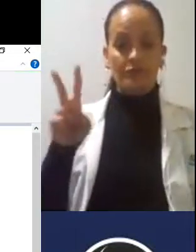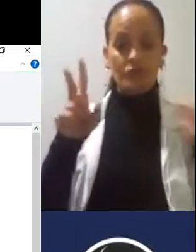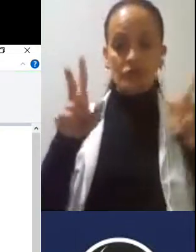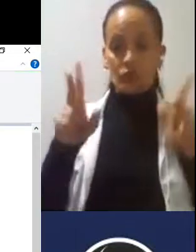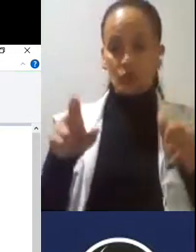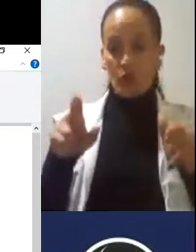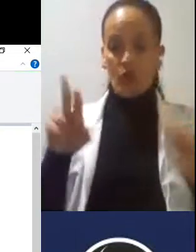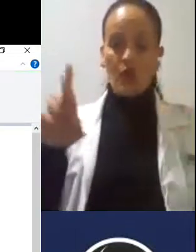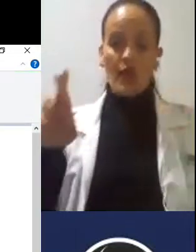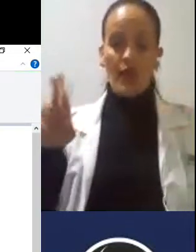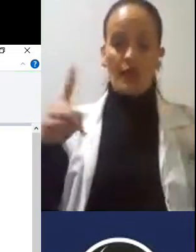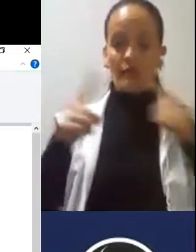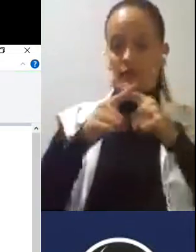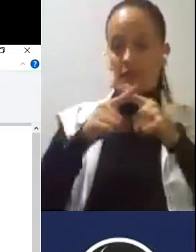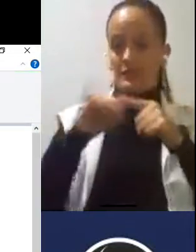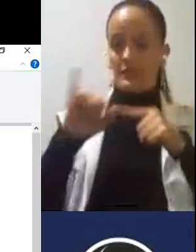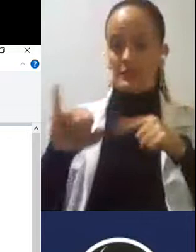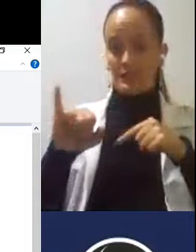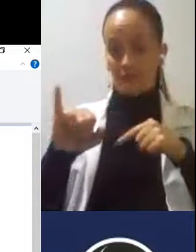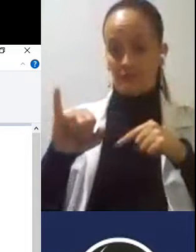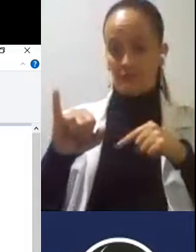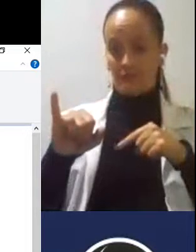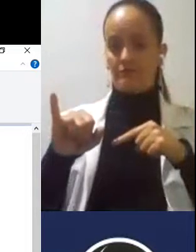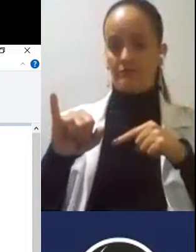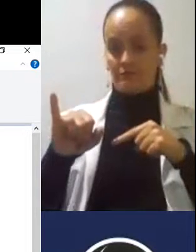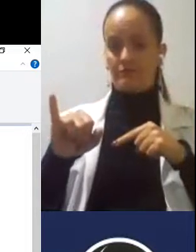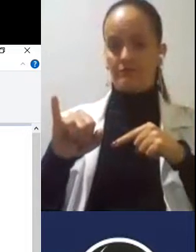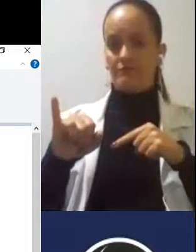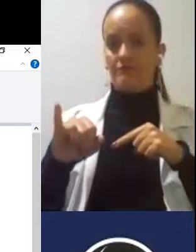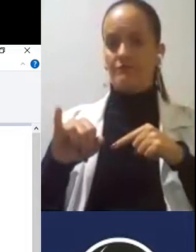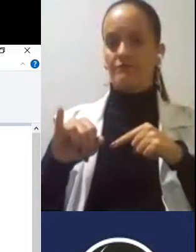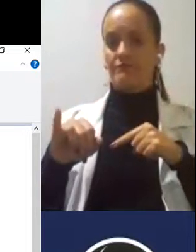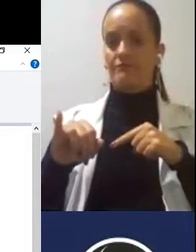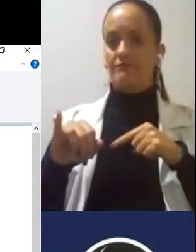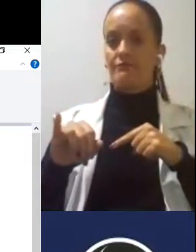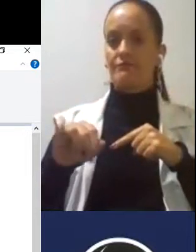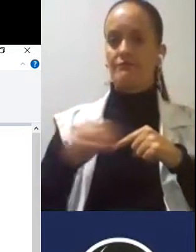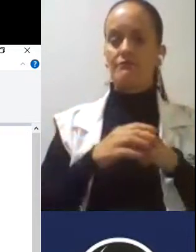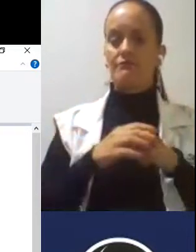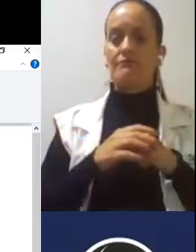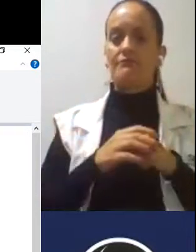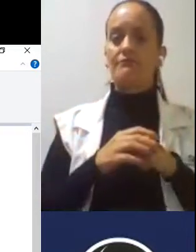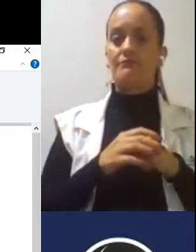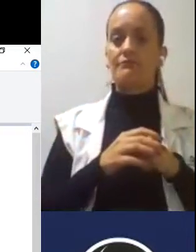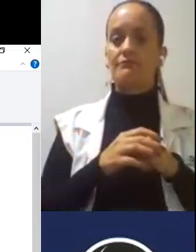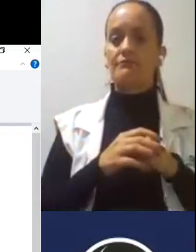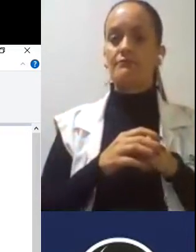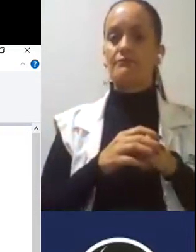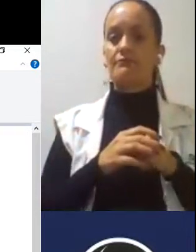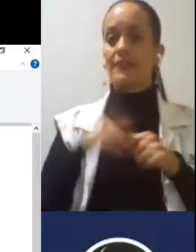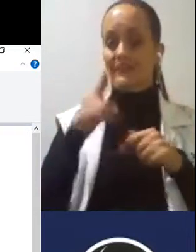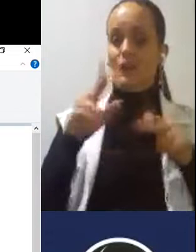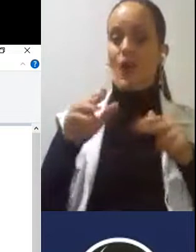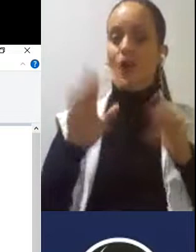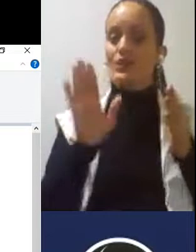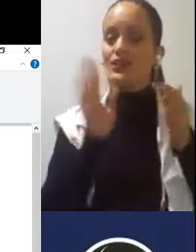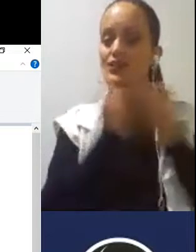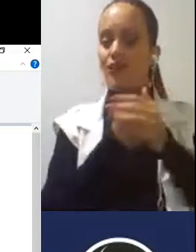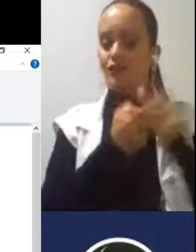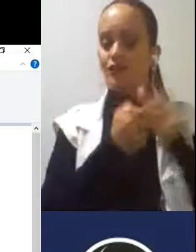certo? Então, ó, uma técnica aí para utilizar esse triângulo é você esconder o que você quer